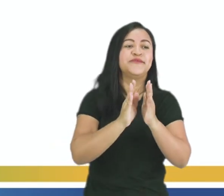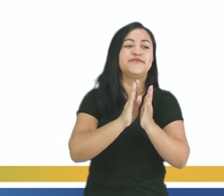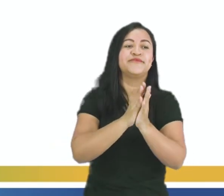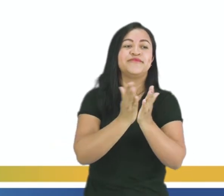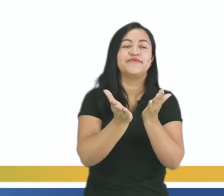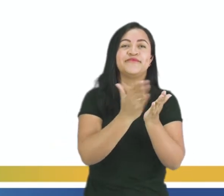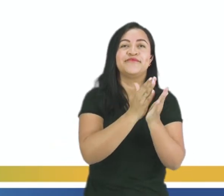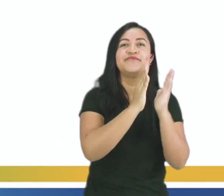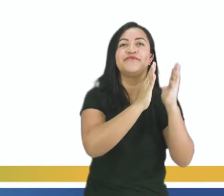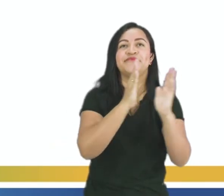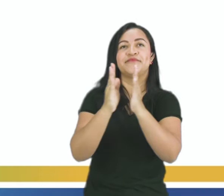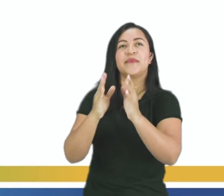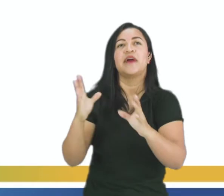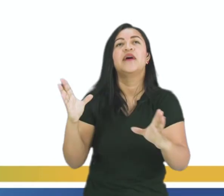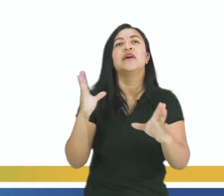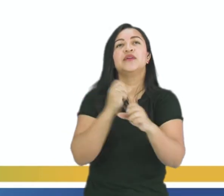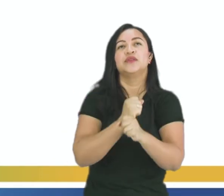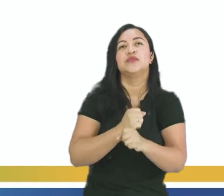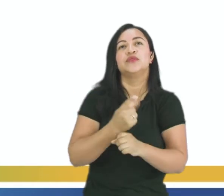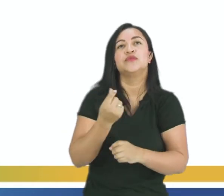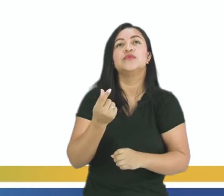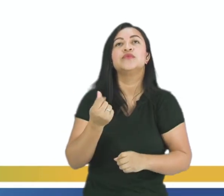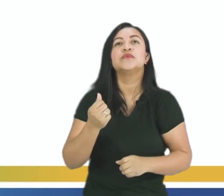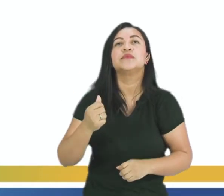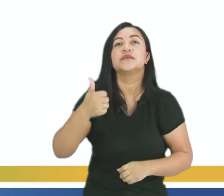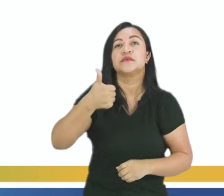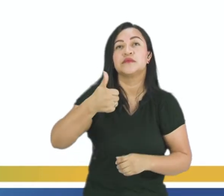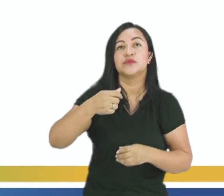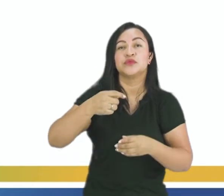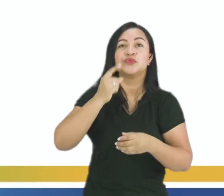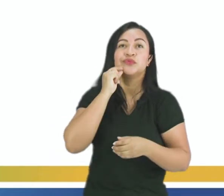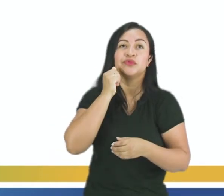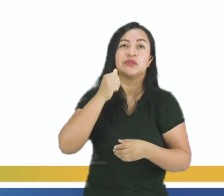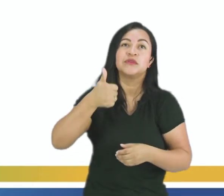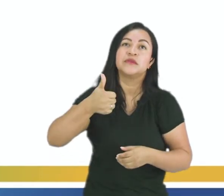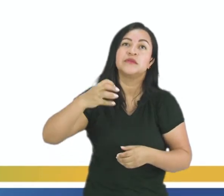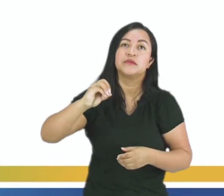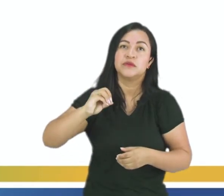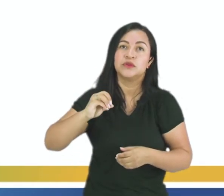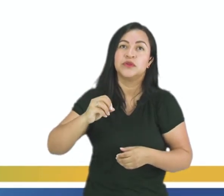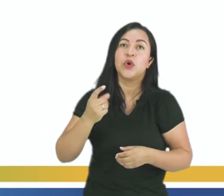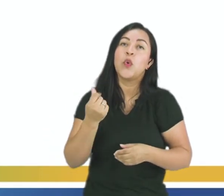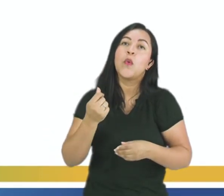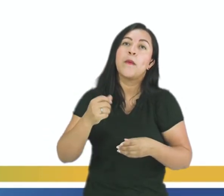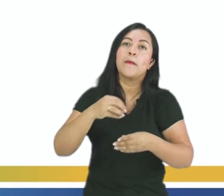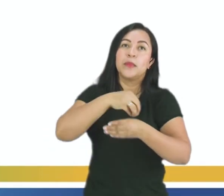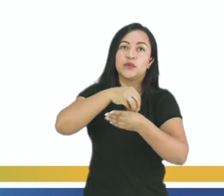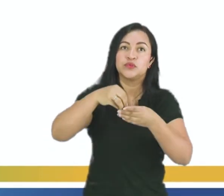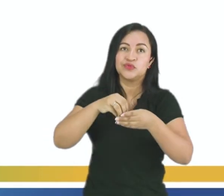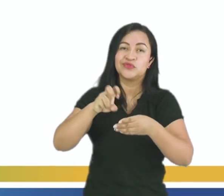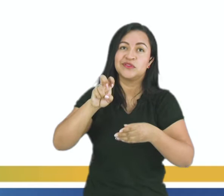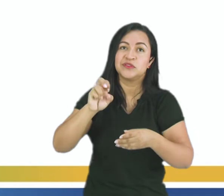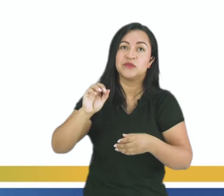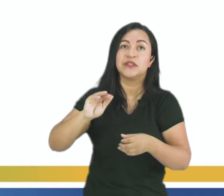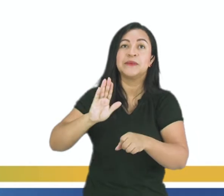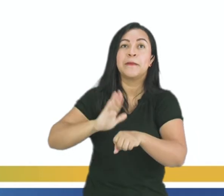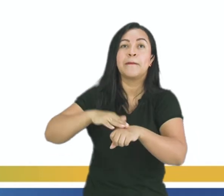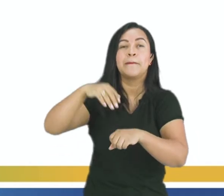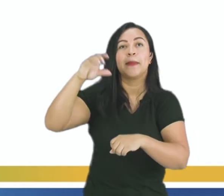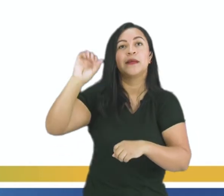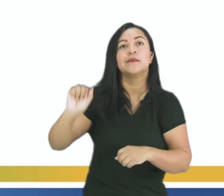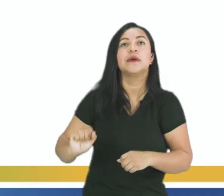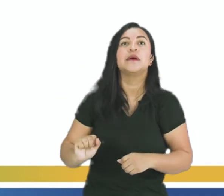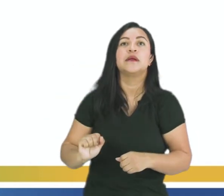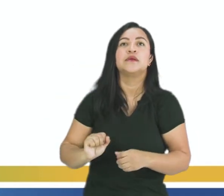preços de aquisição de 2 lápis e um estojo é R$10. O preço do estojo é R$5 mais barato que o preço de 3